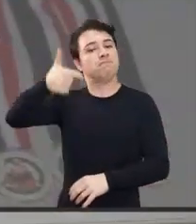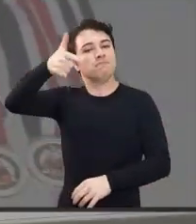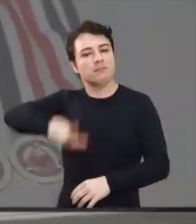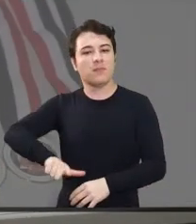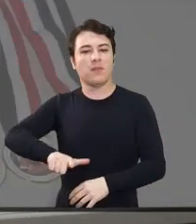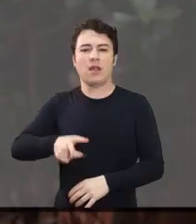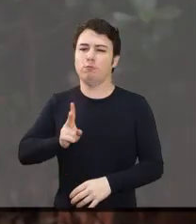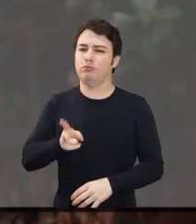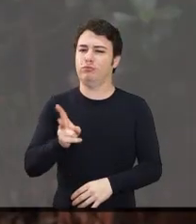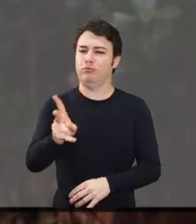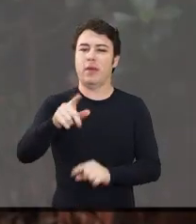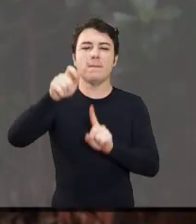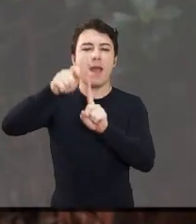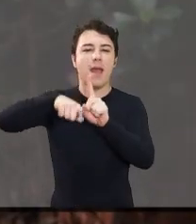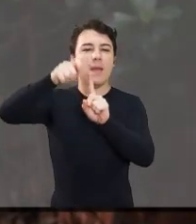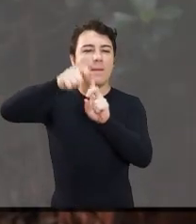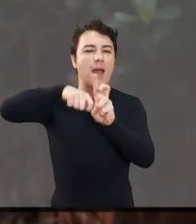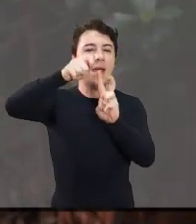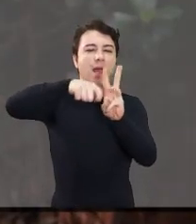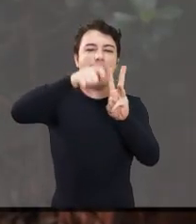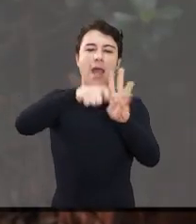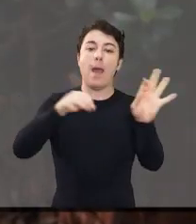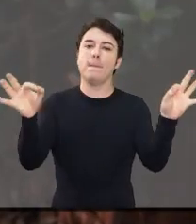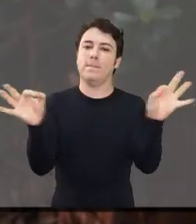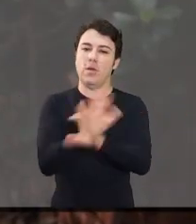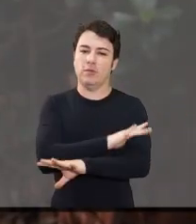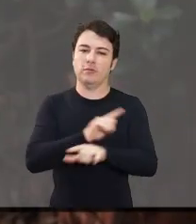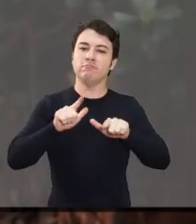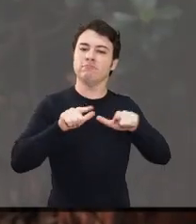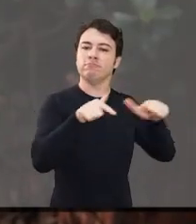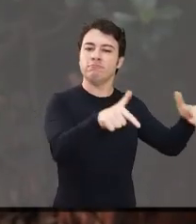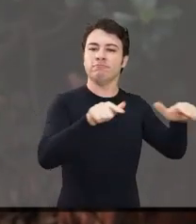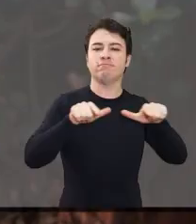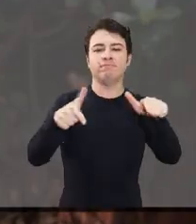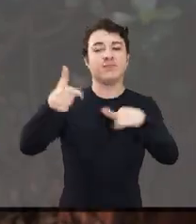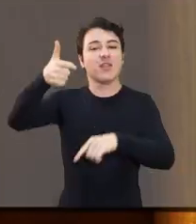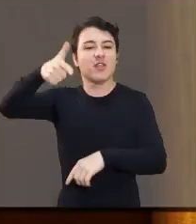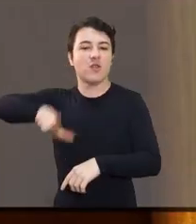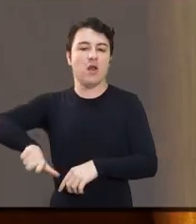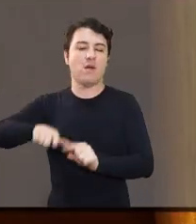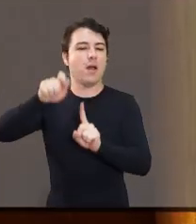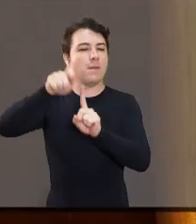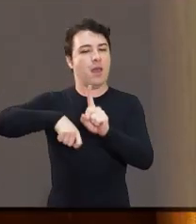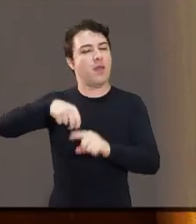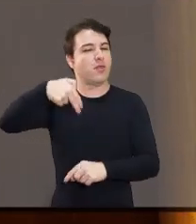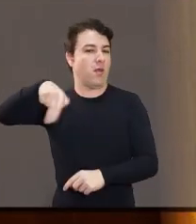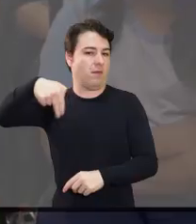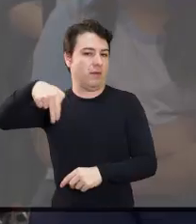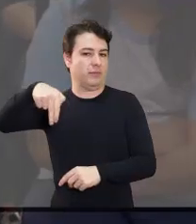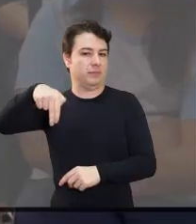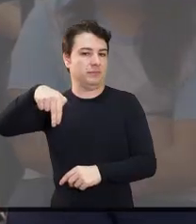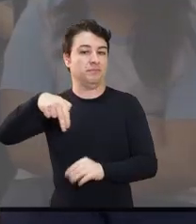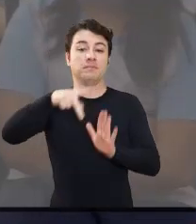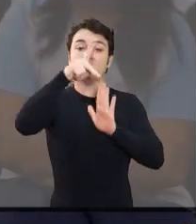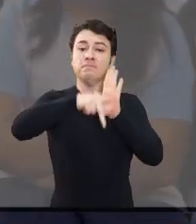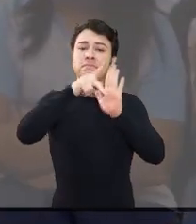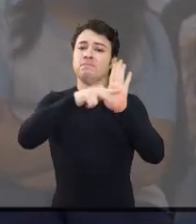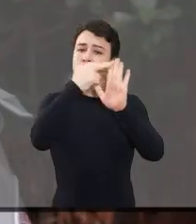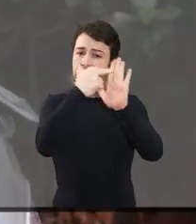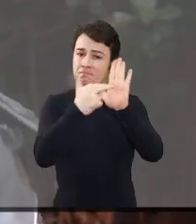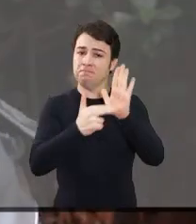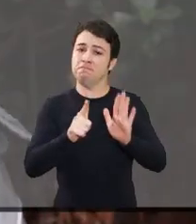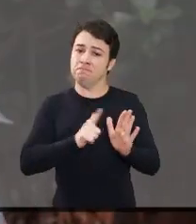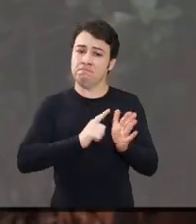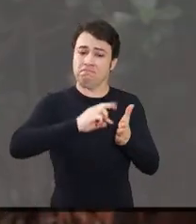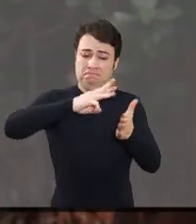fase agora e logo após o retorno das férias escolares iniciamos a segunda fase com a formatura provavelmente no mês de novembro.